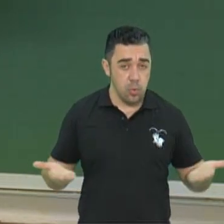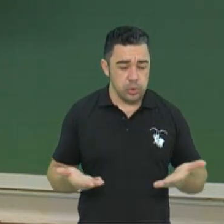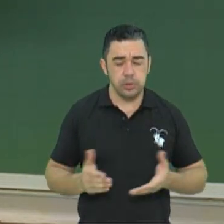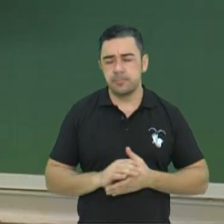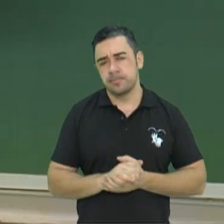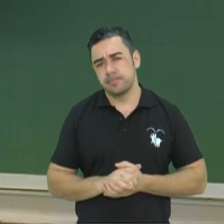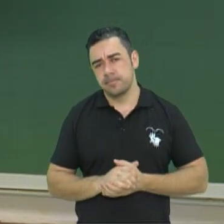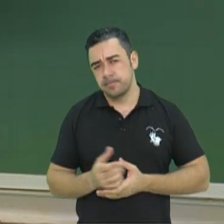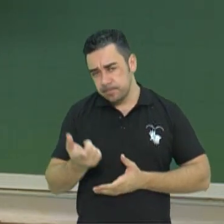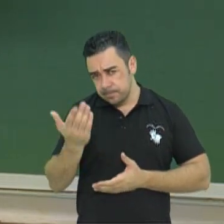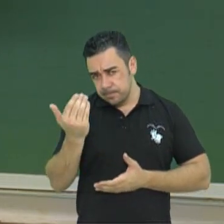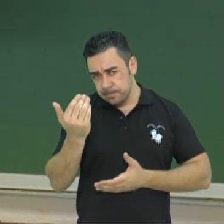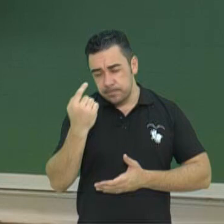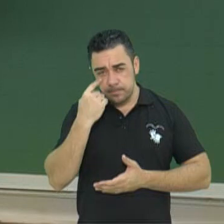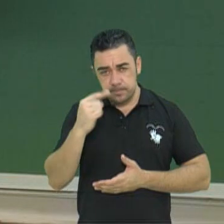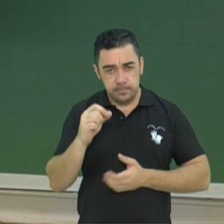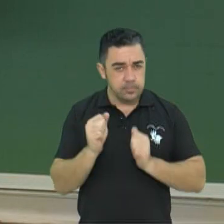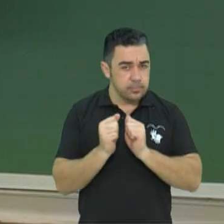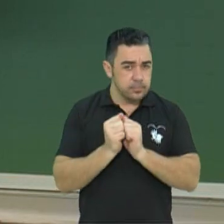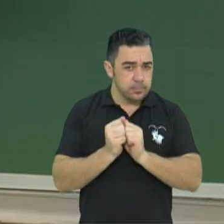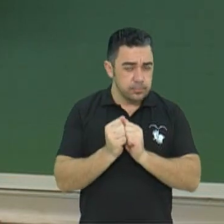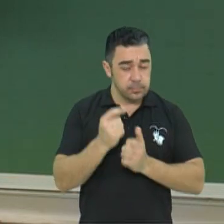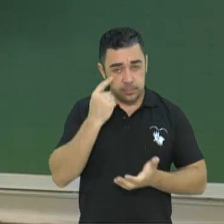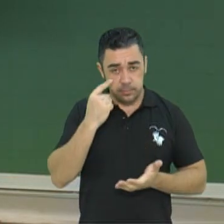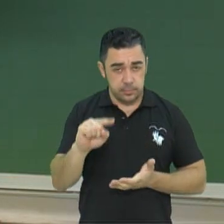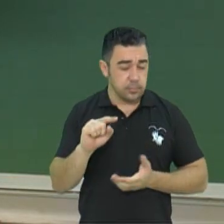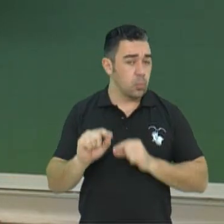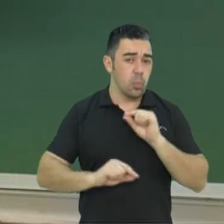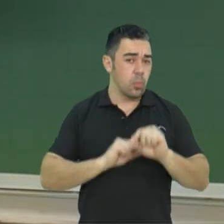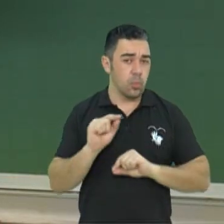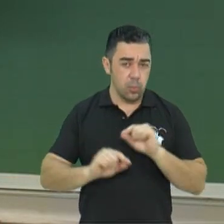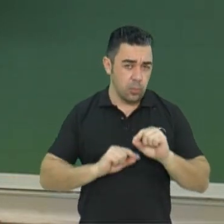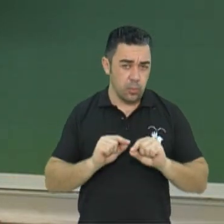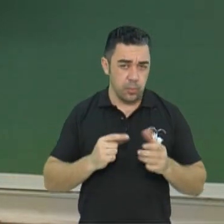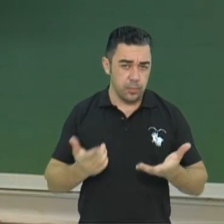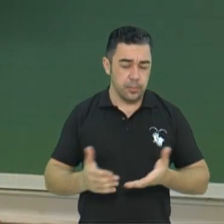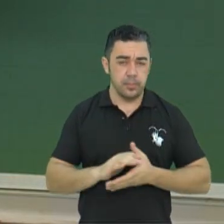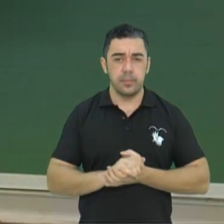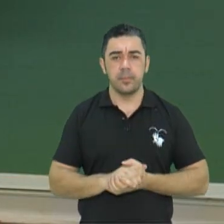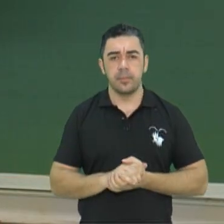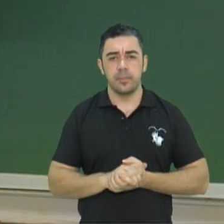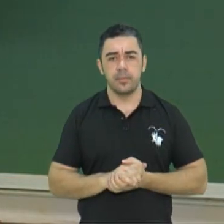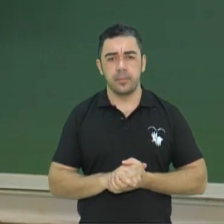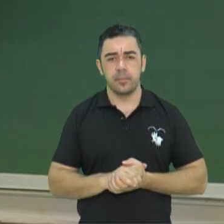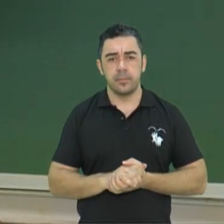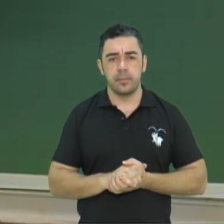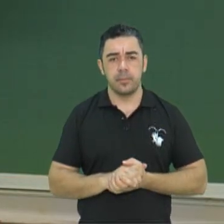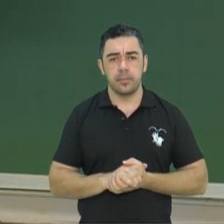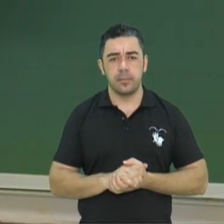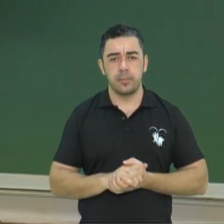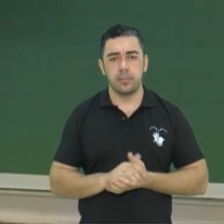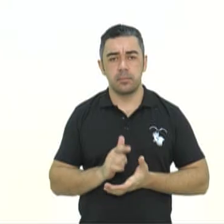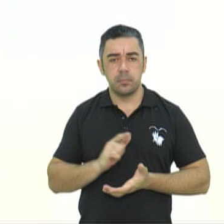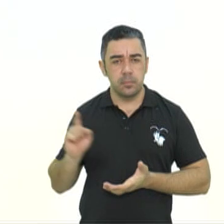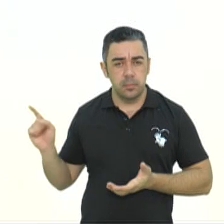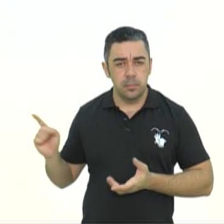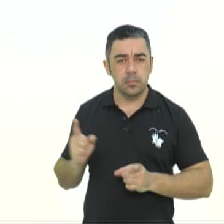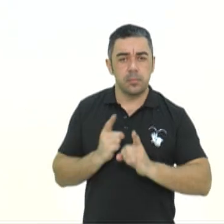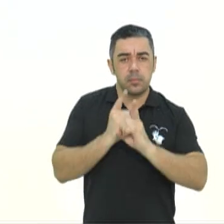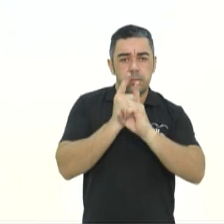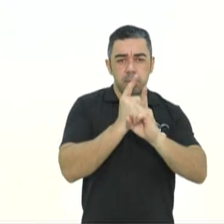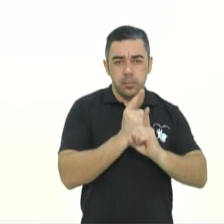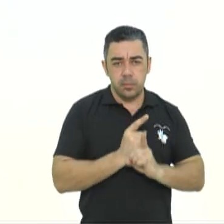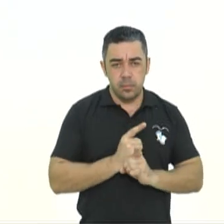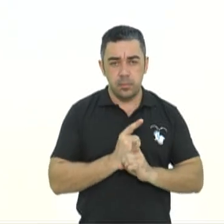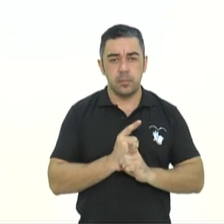Então, acompanhe comigo o que nós vimos, o que nós trabalhamos. Então, nós pudemos fazer o reconhecimento